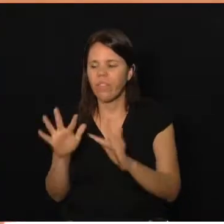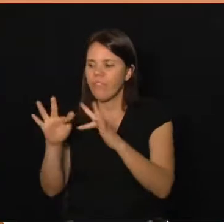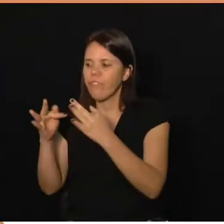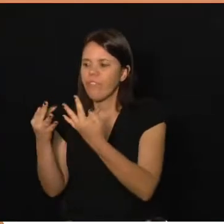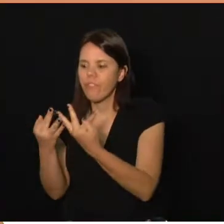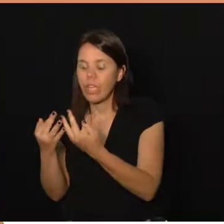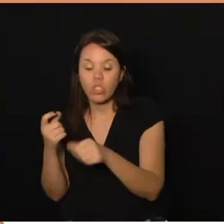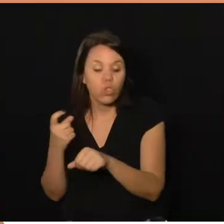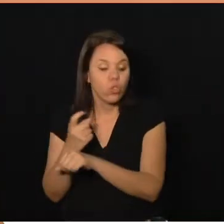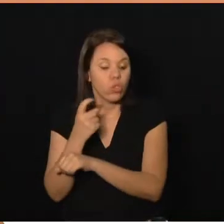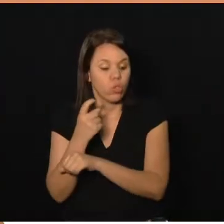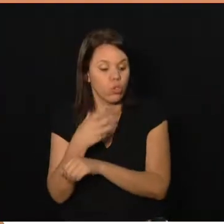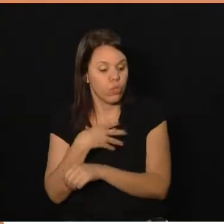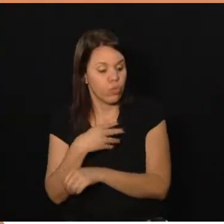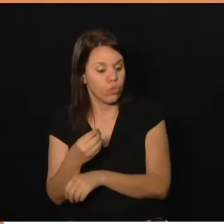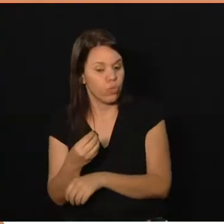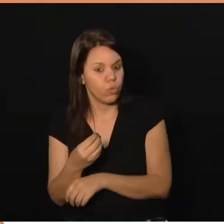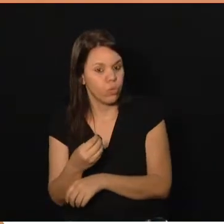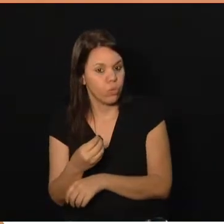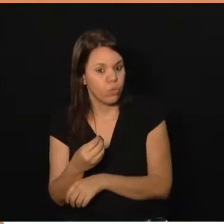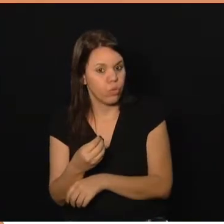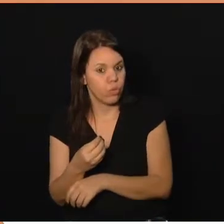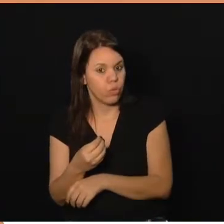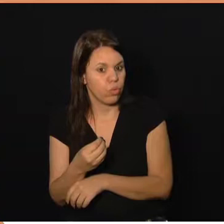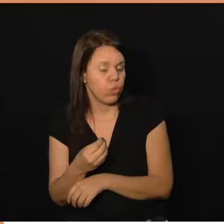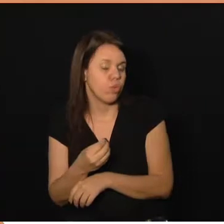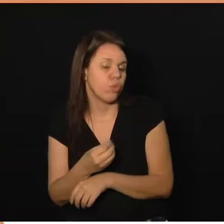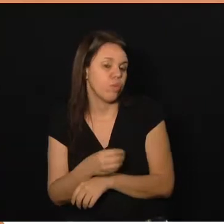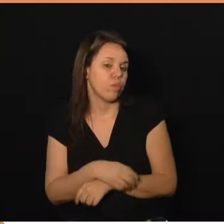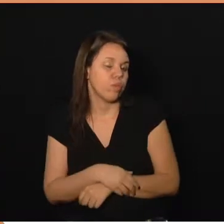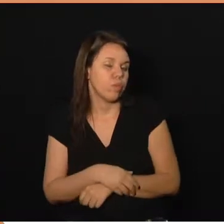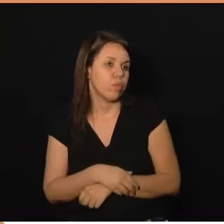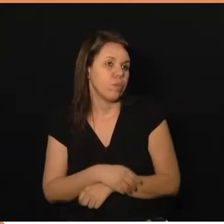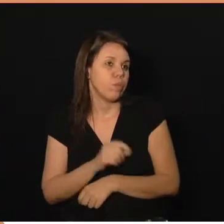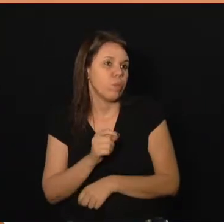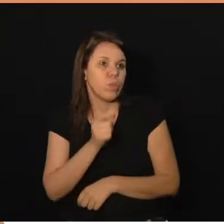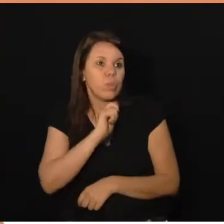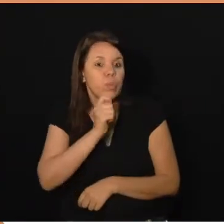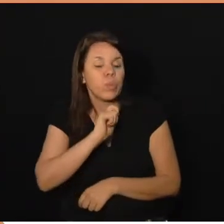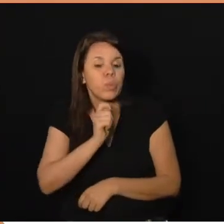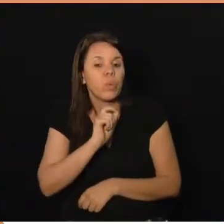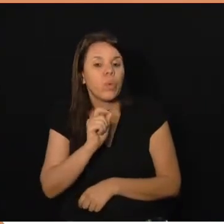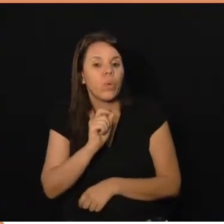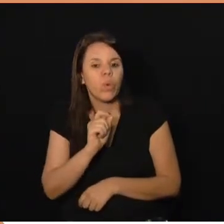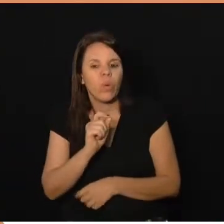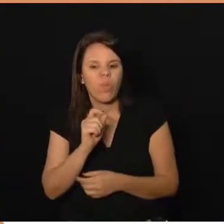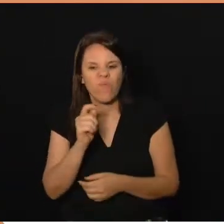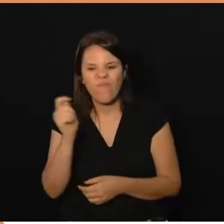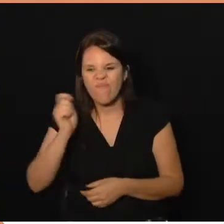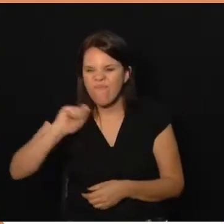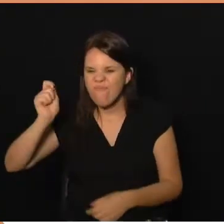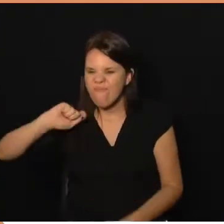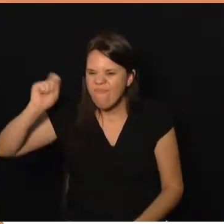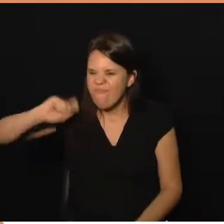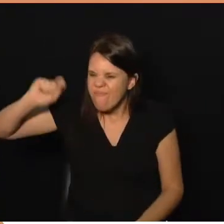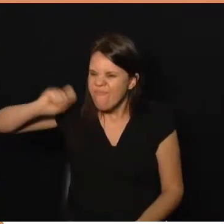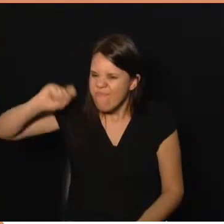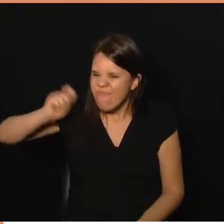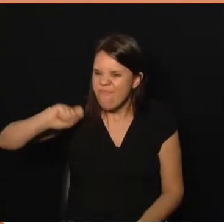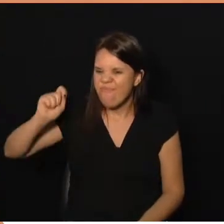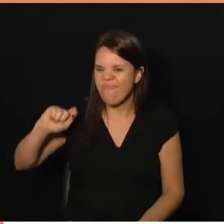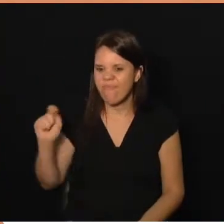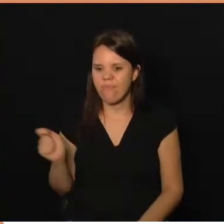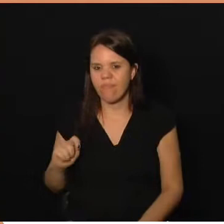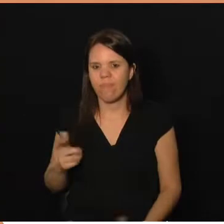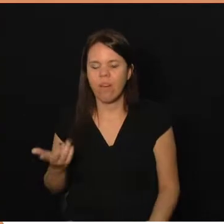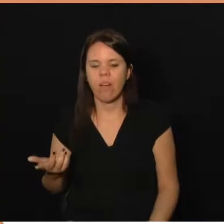que descobrem, por exemplo, que o filho está, vamos colocar a droga mais utilizada pela molecada, maconha. O pai descobre que o filho está